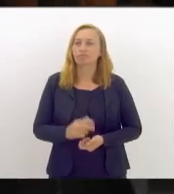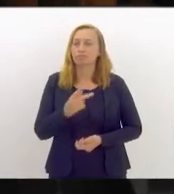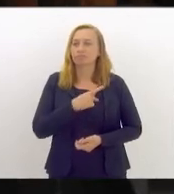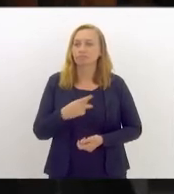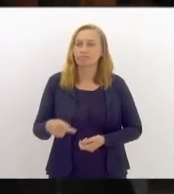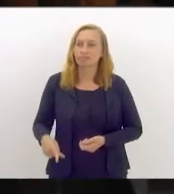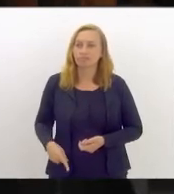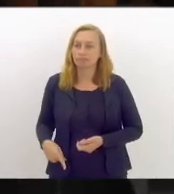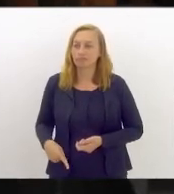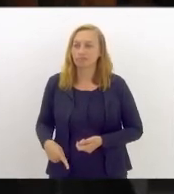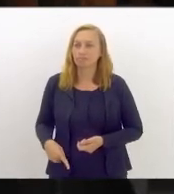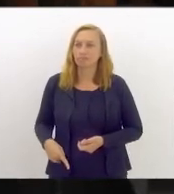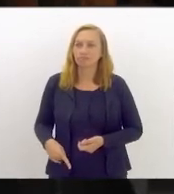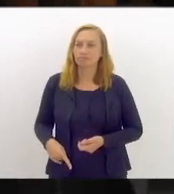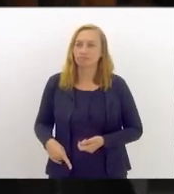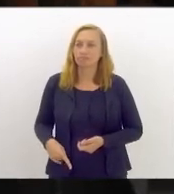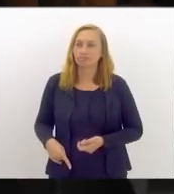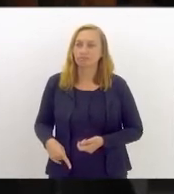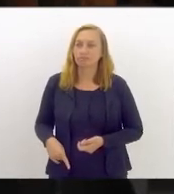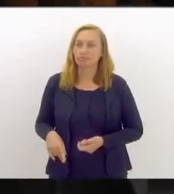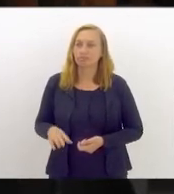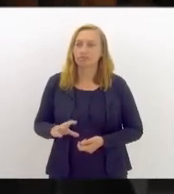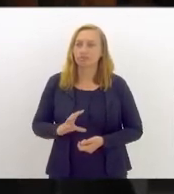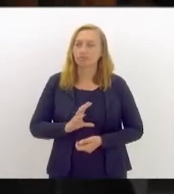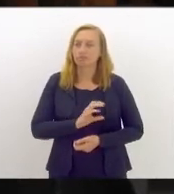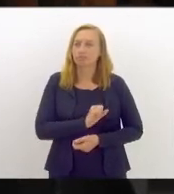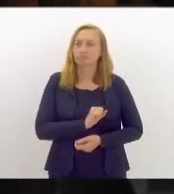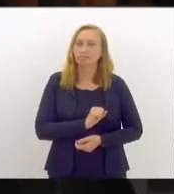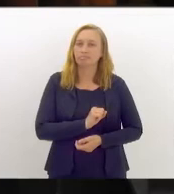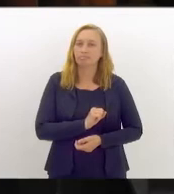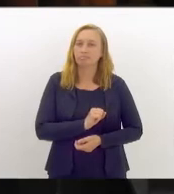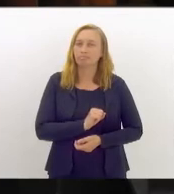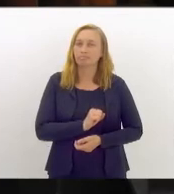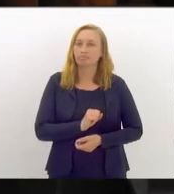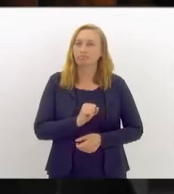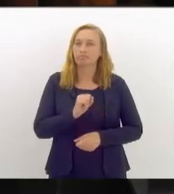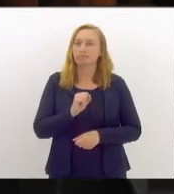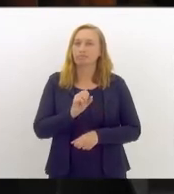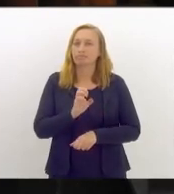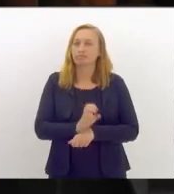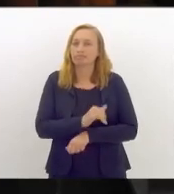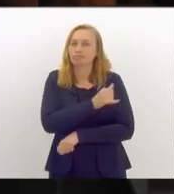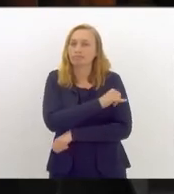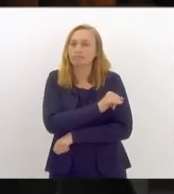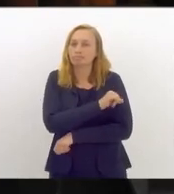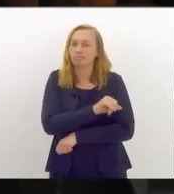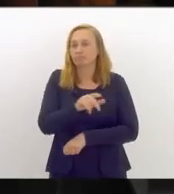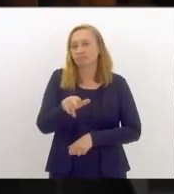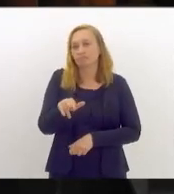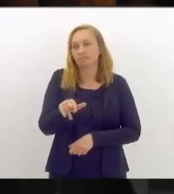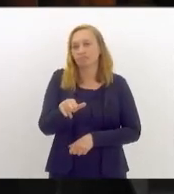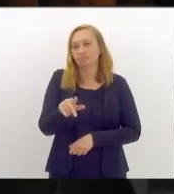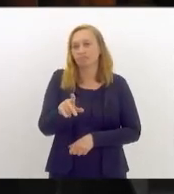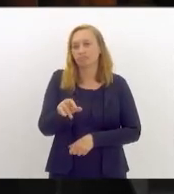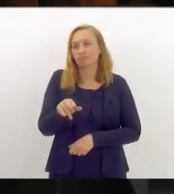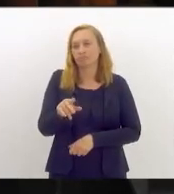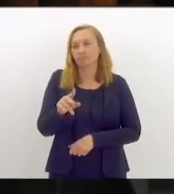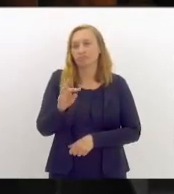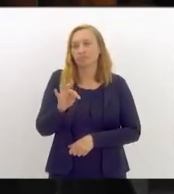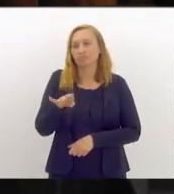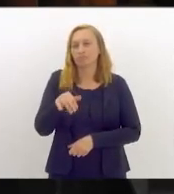da minha querida e amada subseção a primeira subseção do Estado do Rio de Janeiro meu irmão tricolor